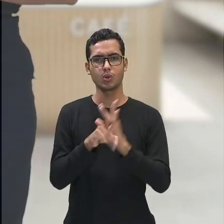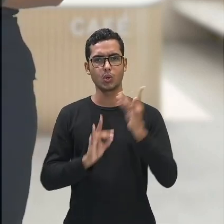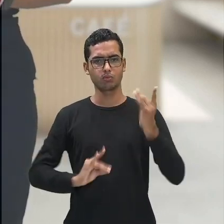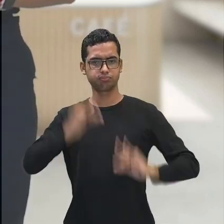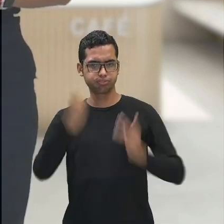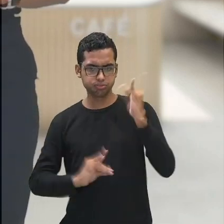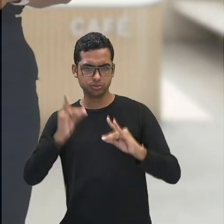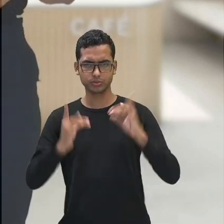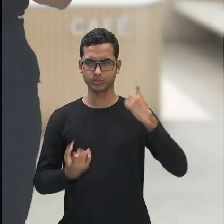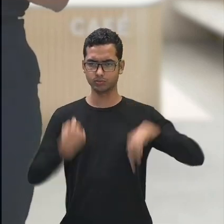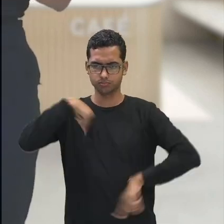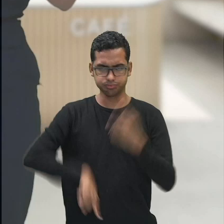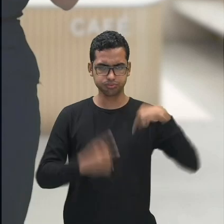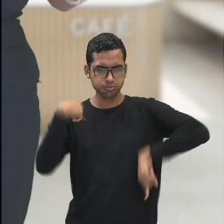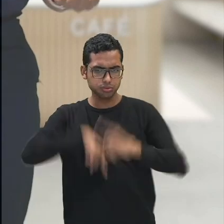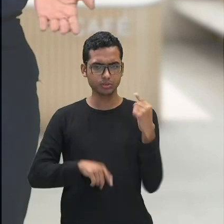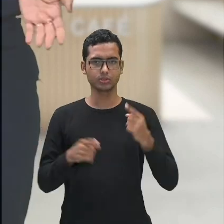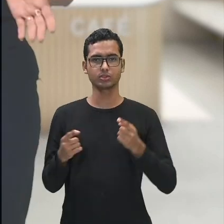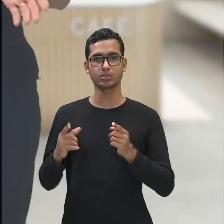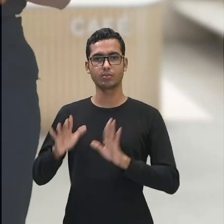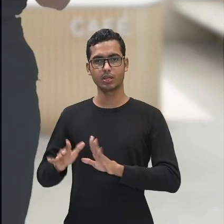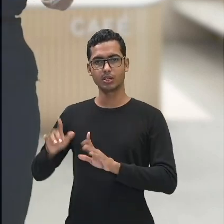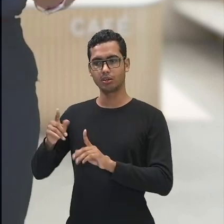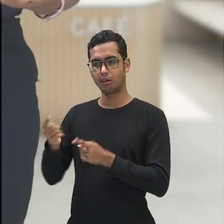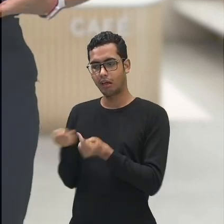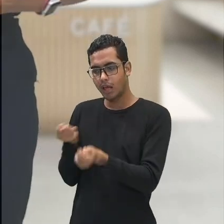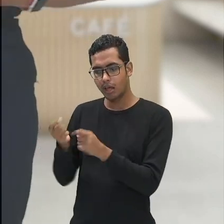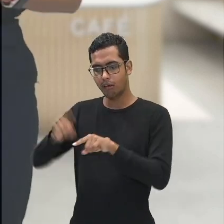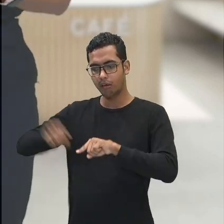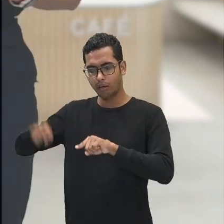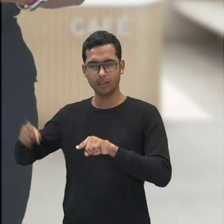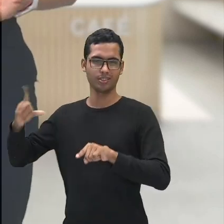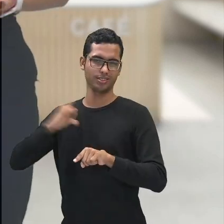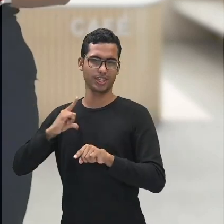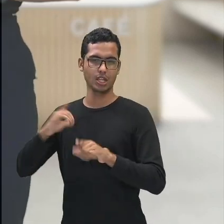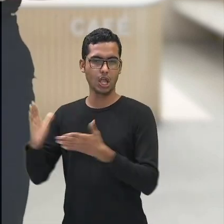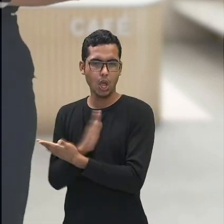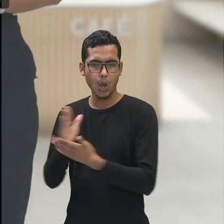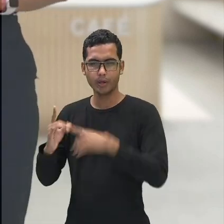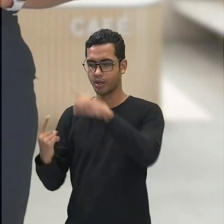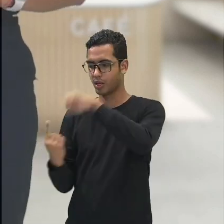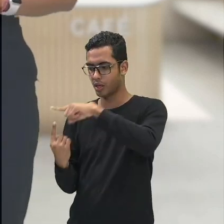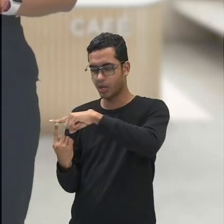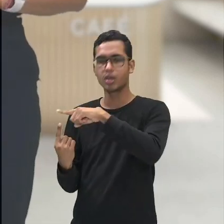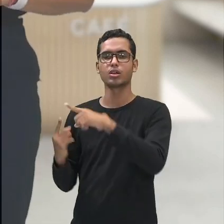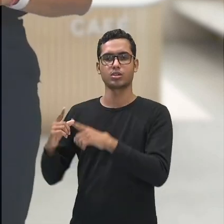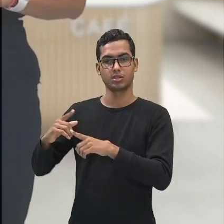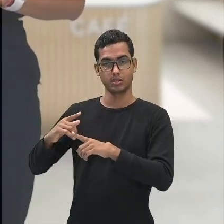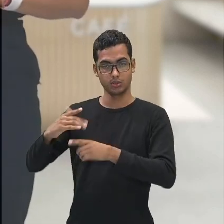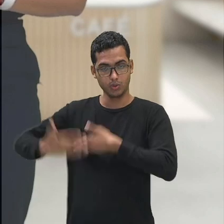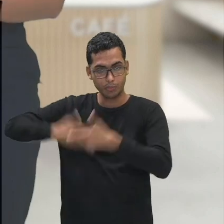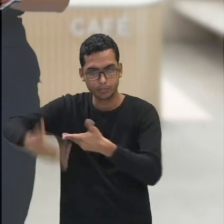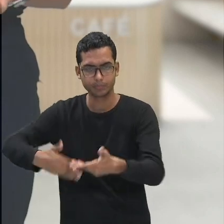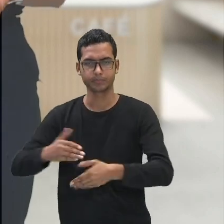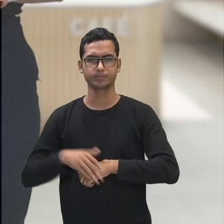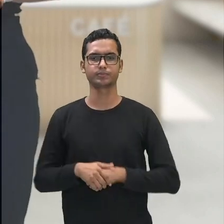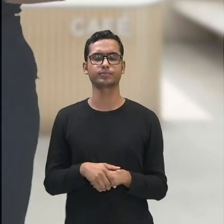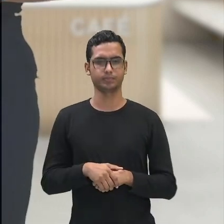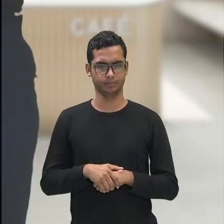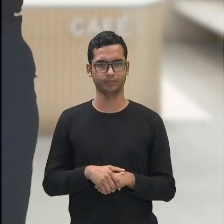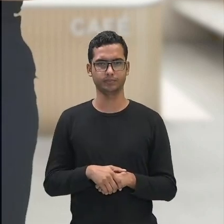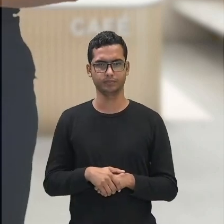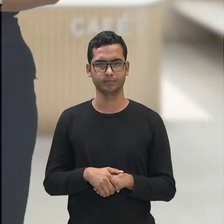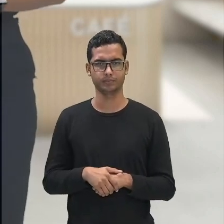termo regulação existe uma variação, né? Existem alguns tipos relacionados ao processo de termorregulação.